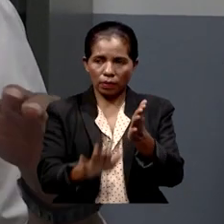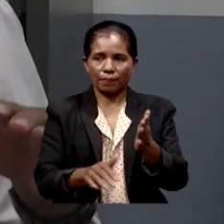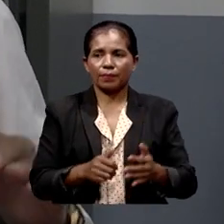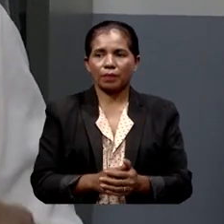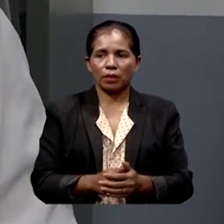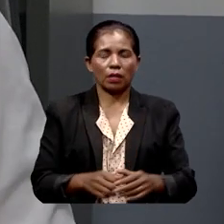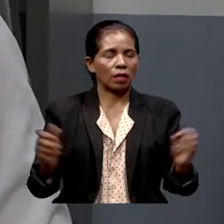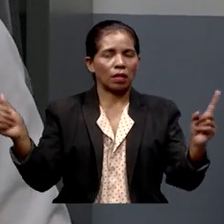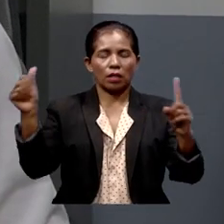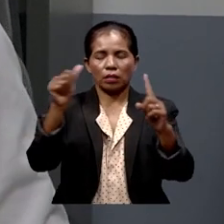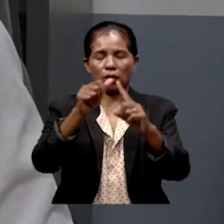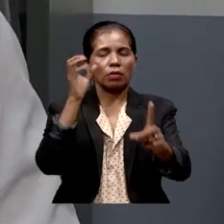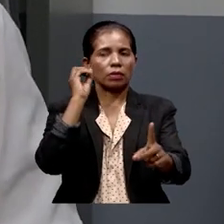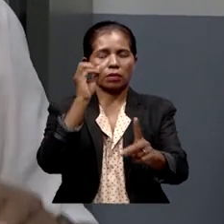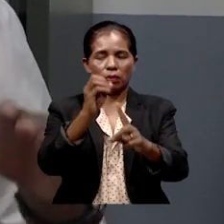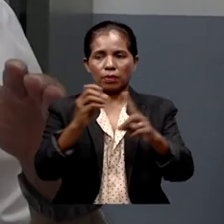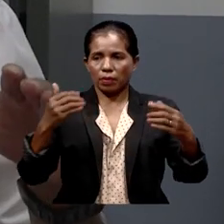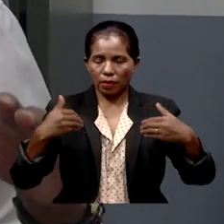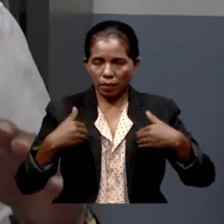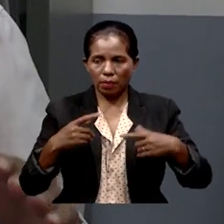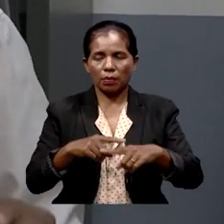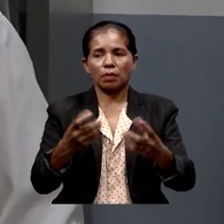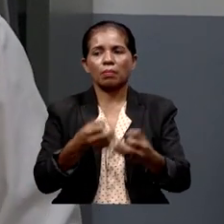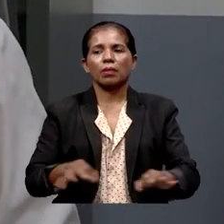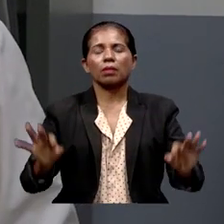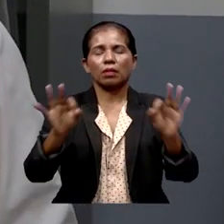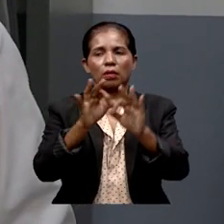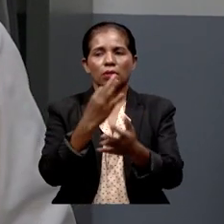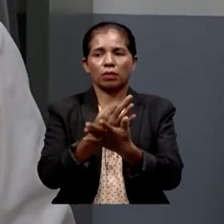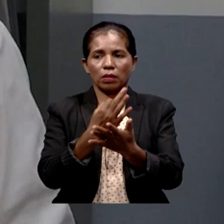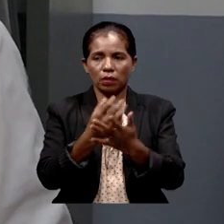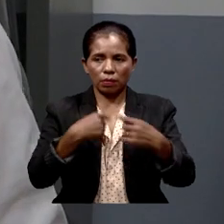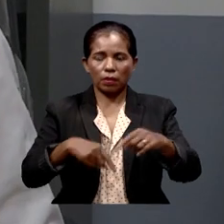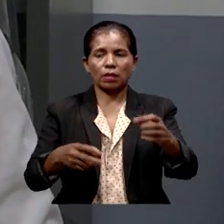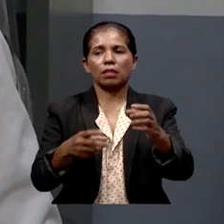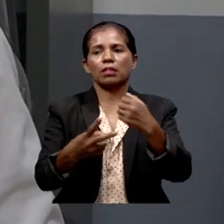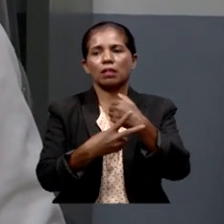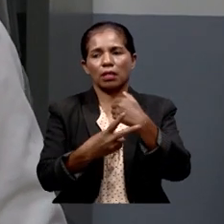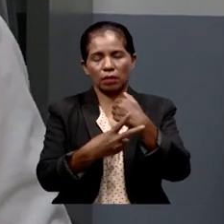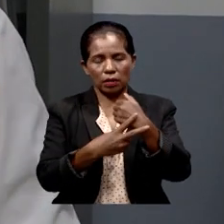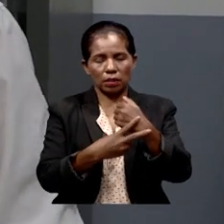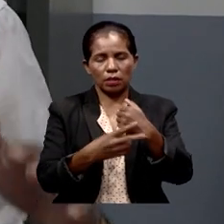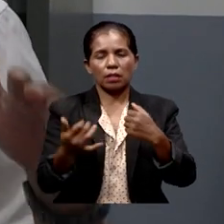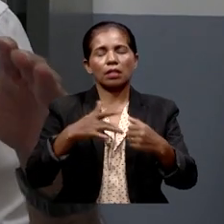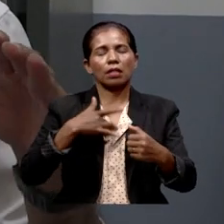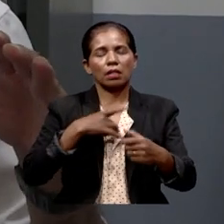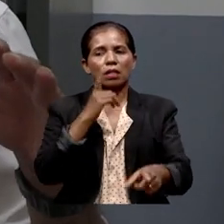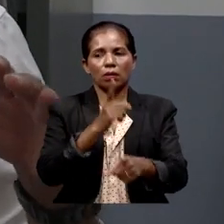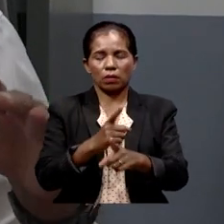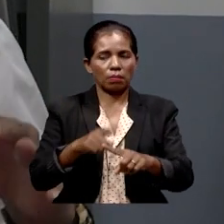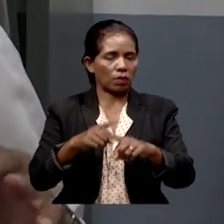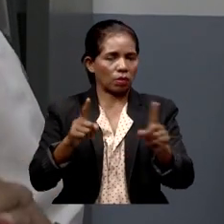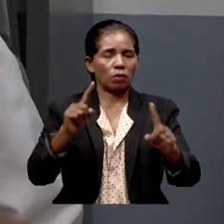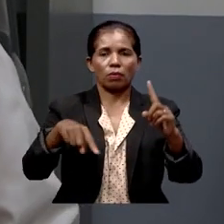kala atinzi objetivo nebe ke iha, mas bem importante mo orçamento ser ne kala bafali kofir Estado, se recente kata que será loas. Mai belo los ne